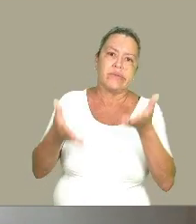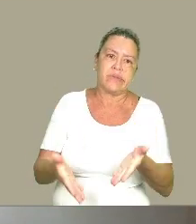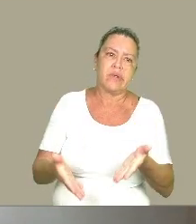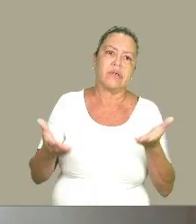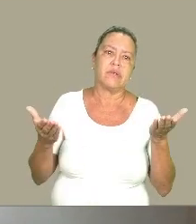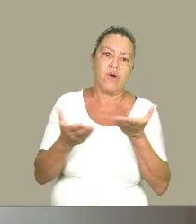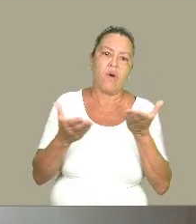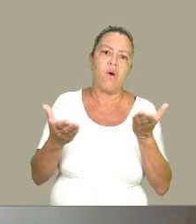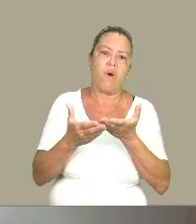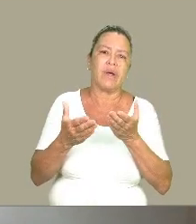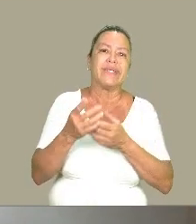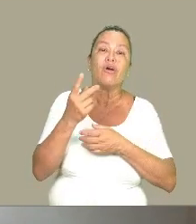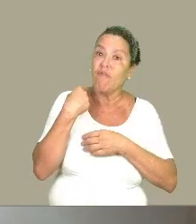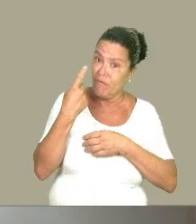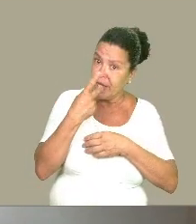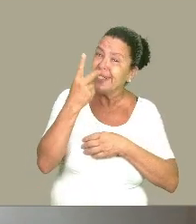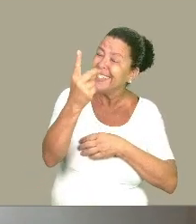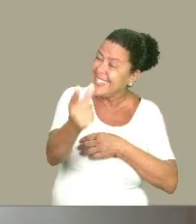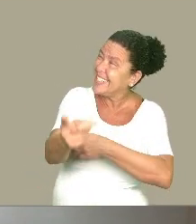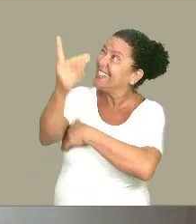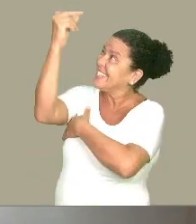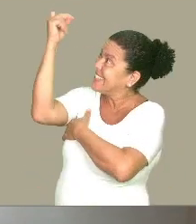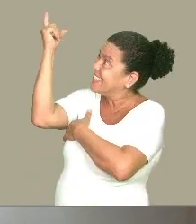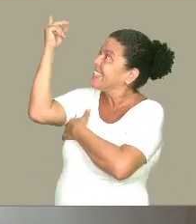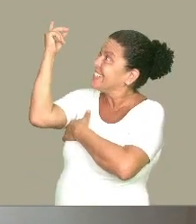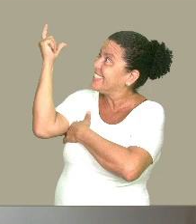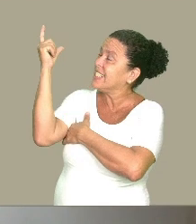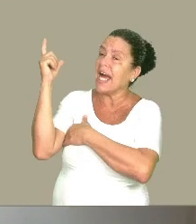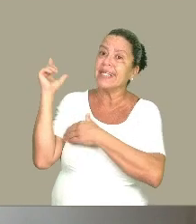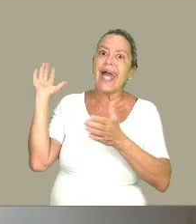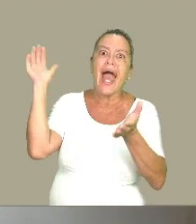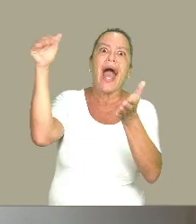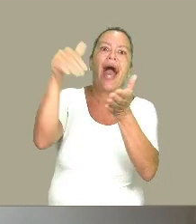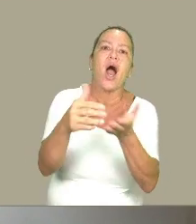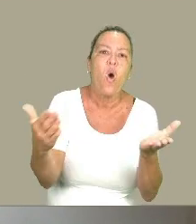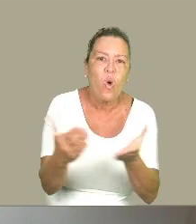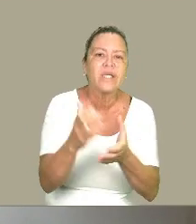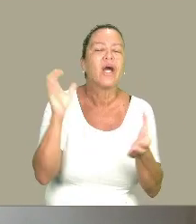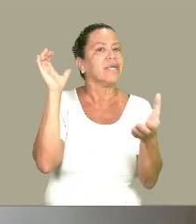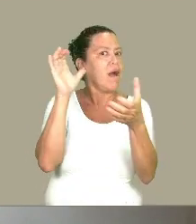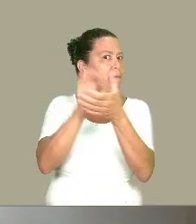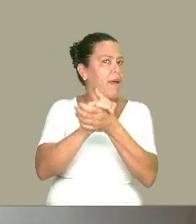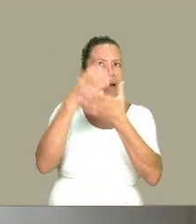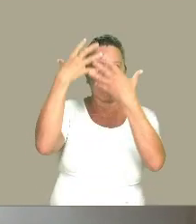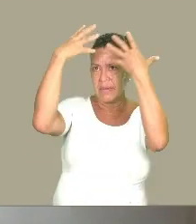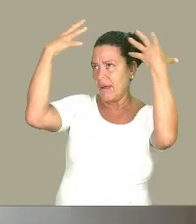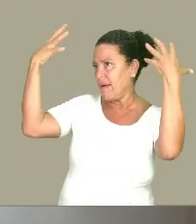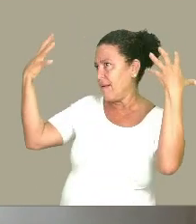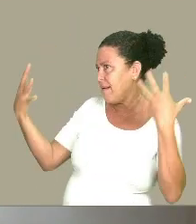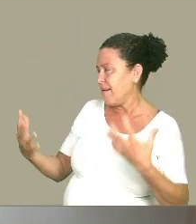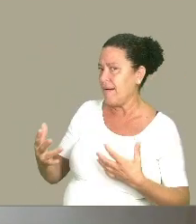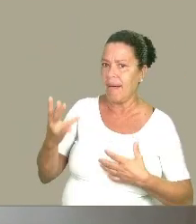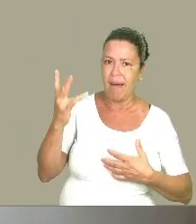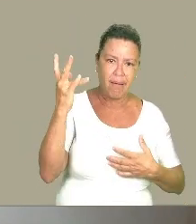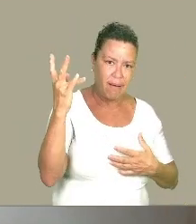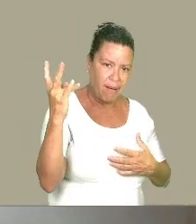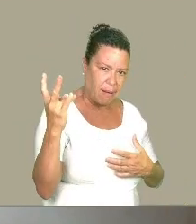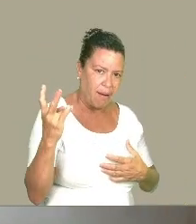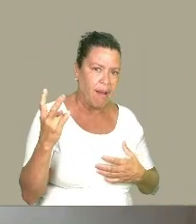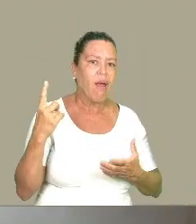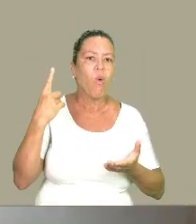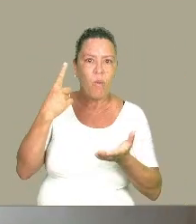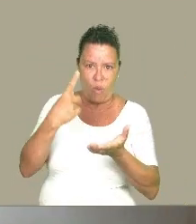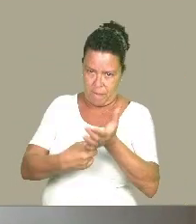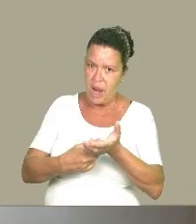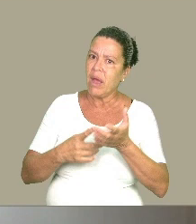milhares e milhares de anos, à figura do casamento, que aí já é uma relação, já é um compromisso estabelecido,